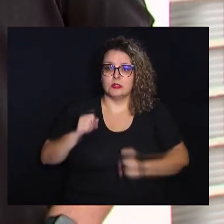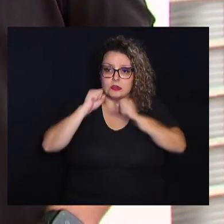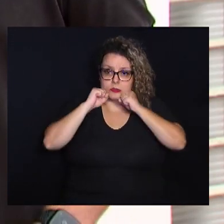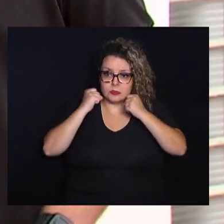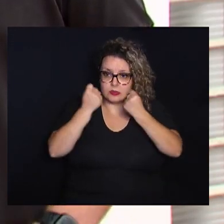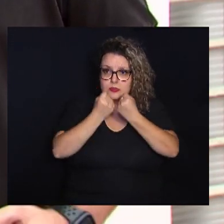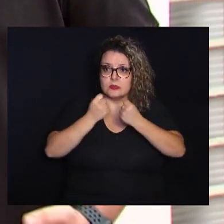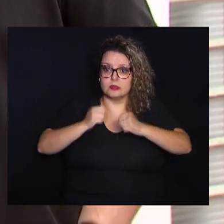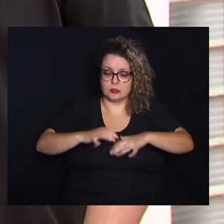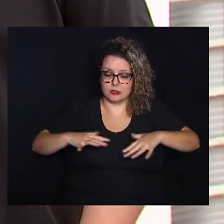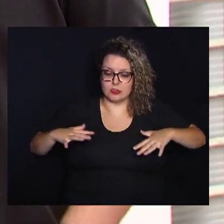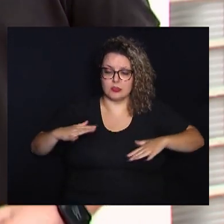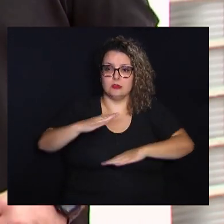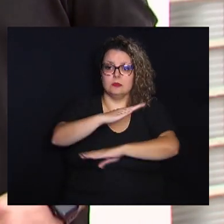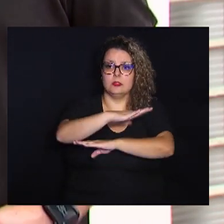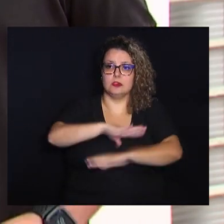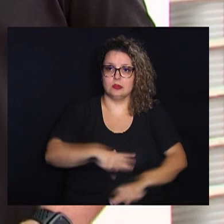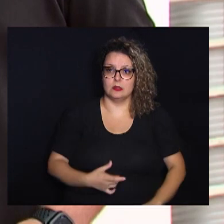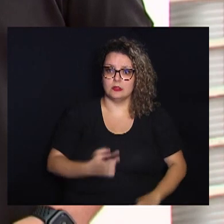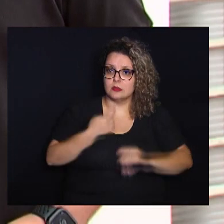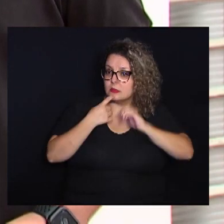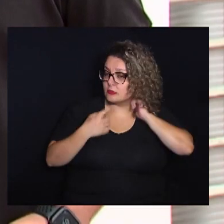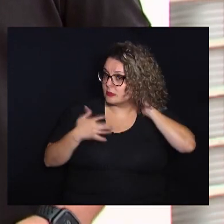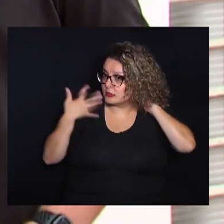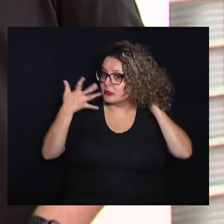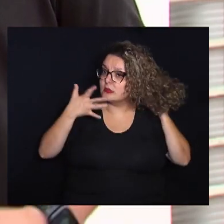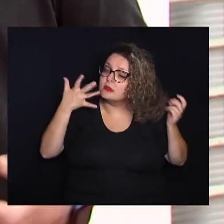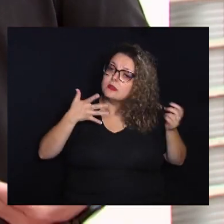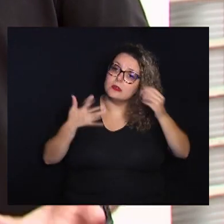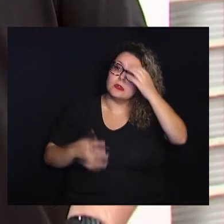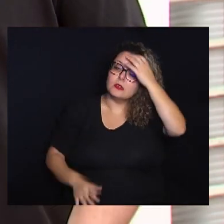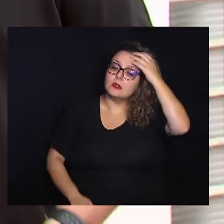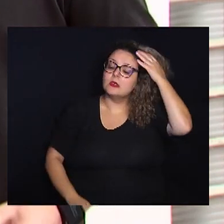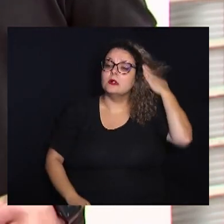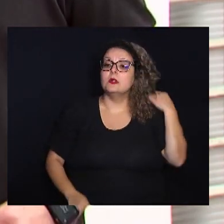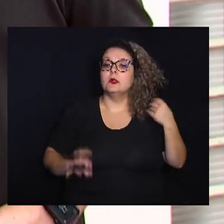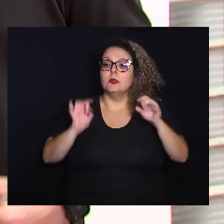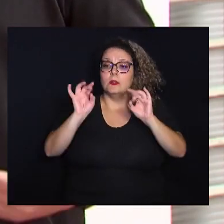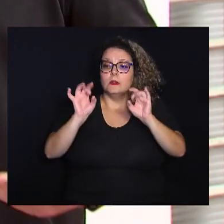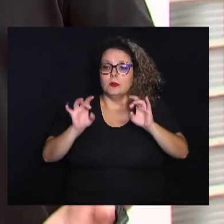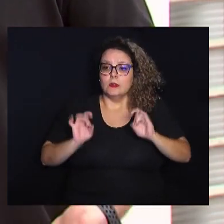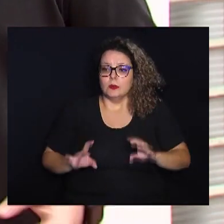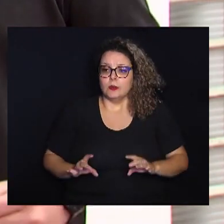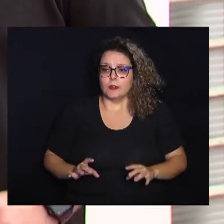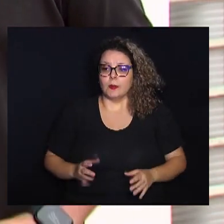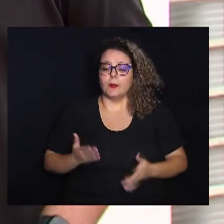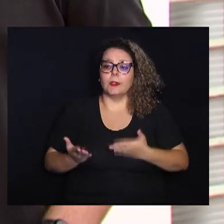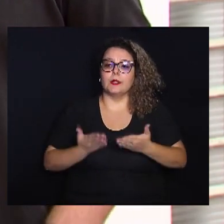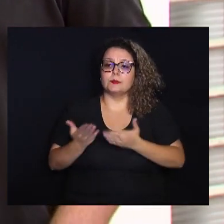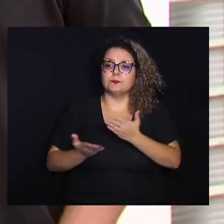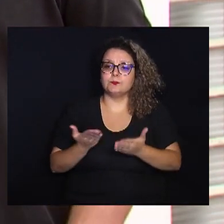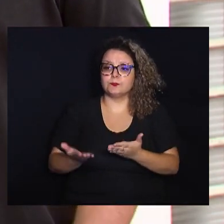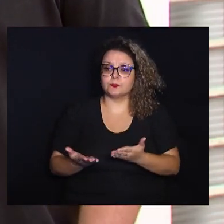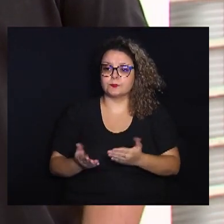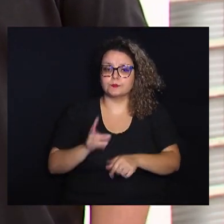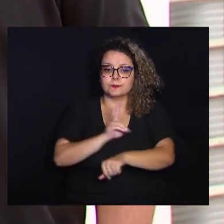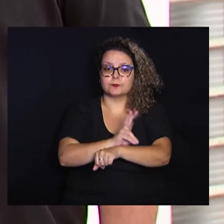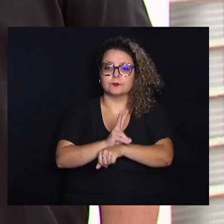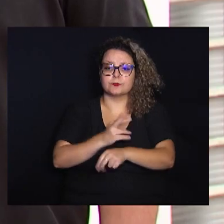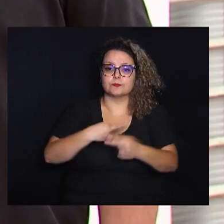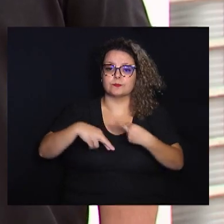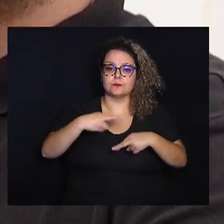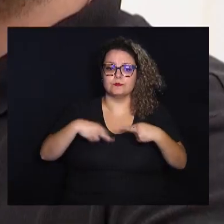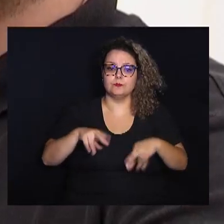plenário da Câmara Municipal de Campinas, com palestras ministradas por especialistas sobre o tratamento e os cuidados relacionados